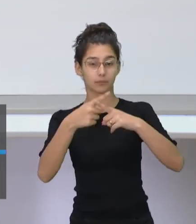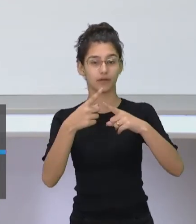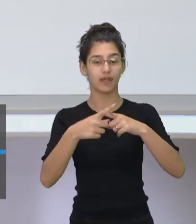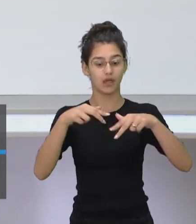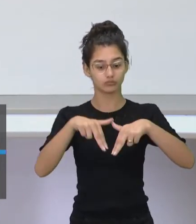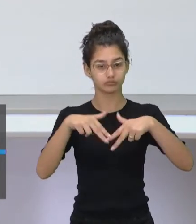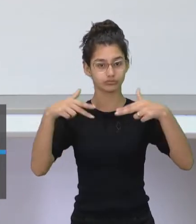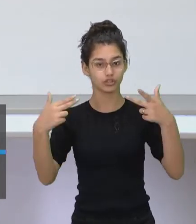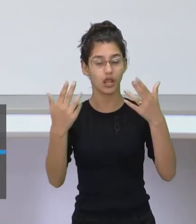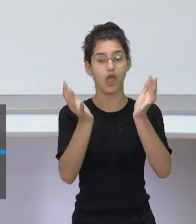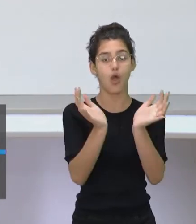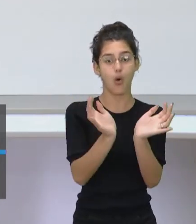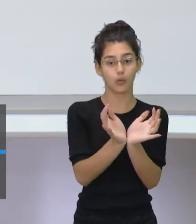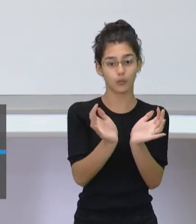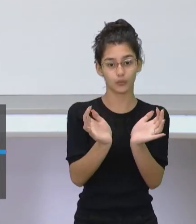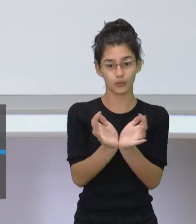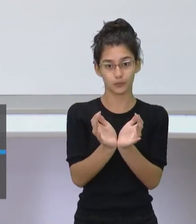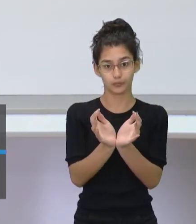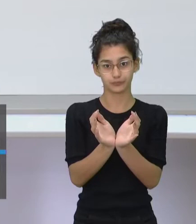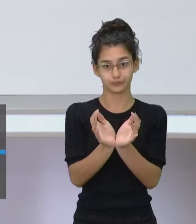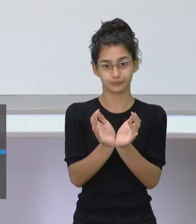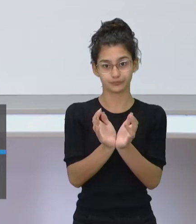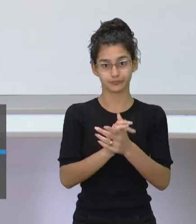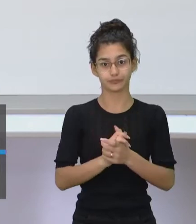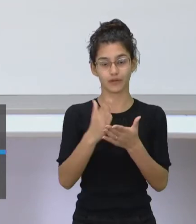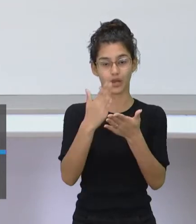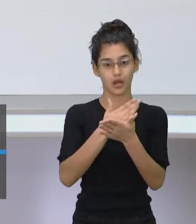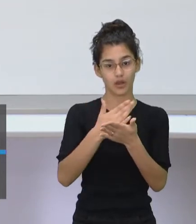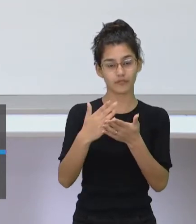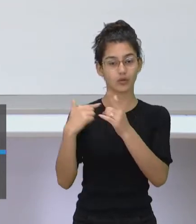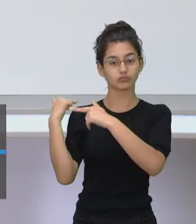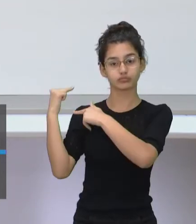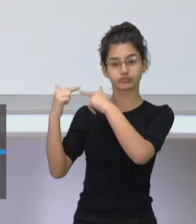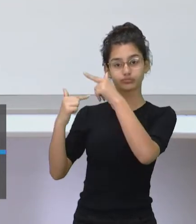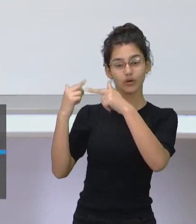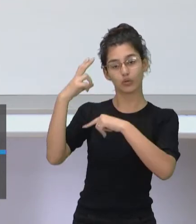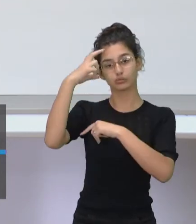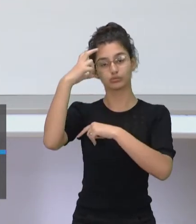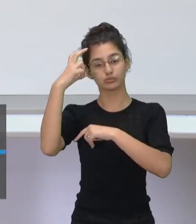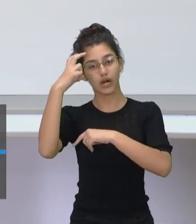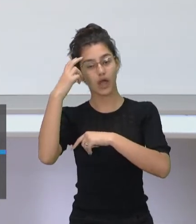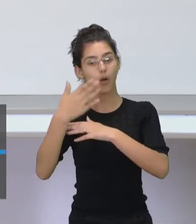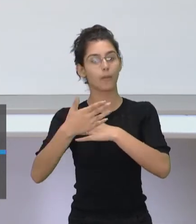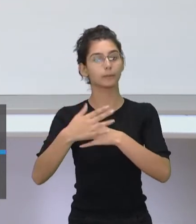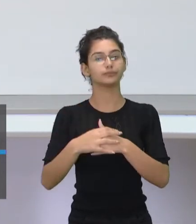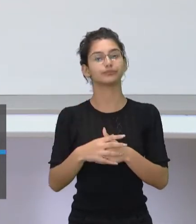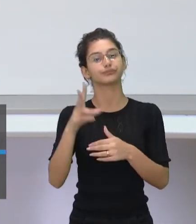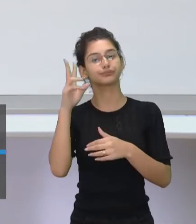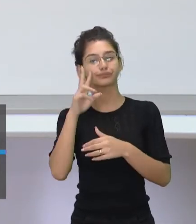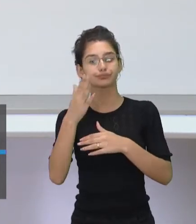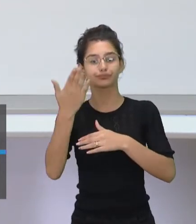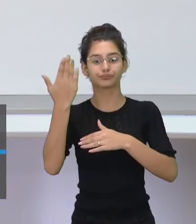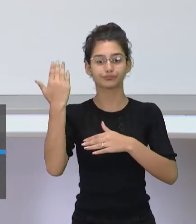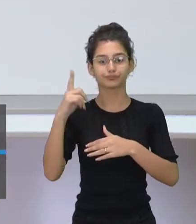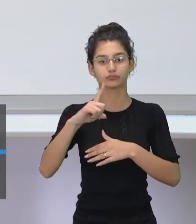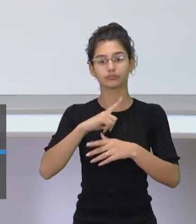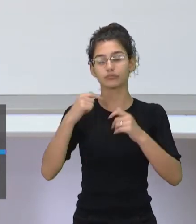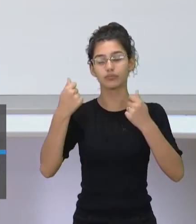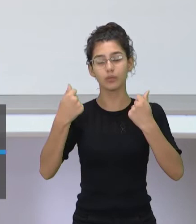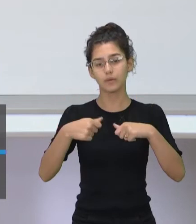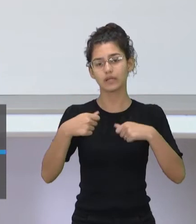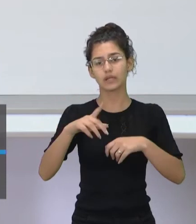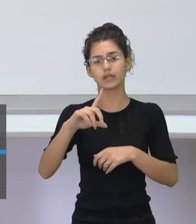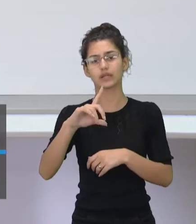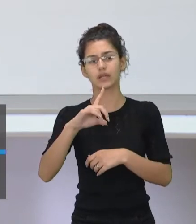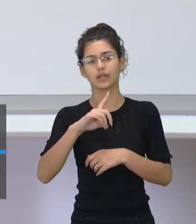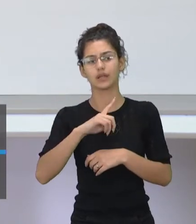um grupo que divide a herança cultural, o passado histórico. E esse grupo não precisa necessariamente